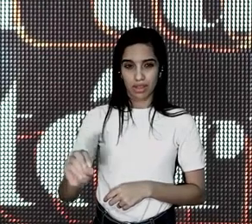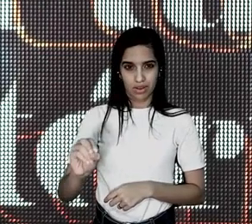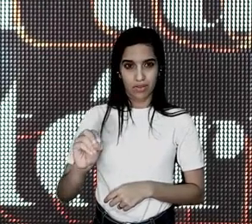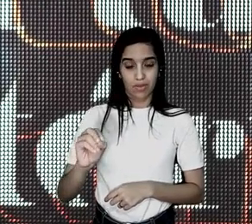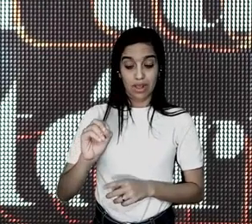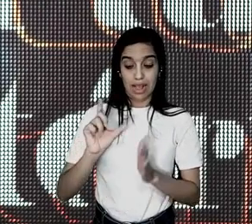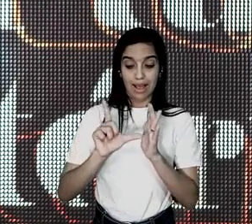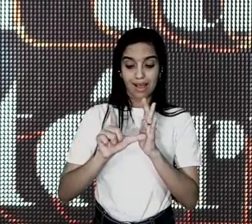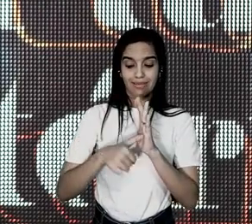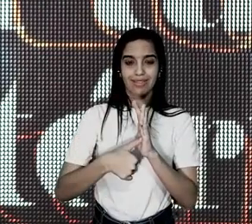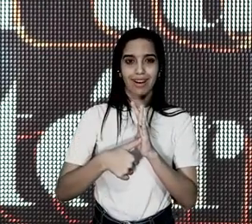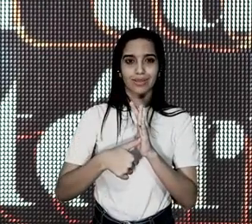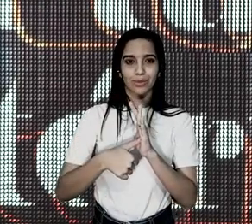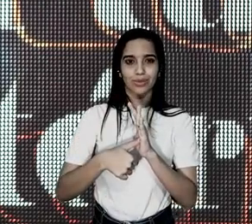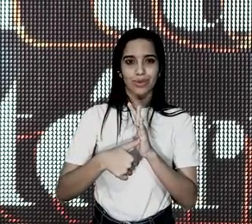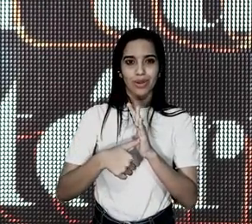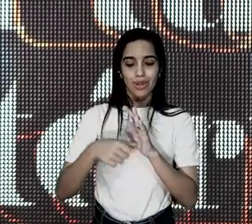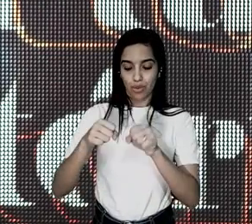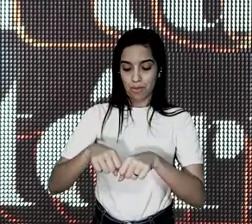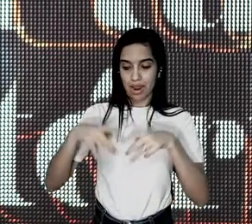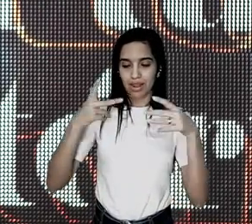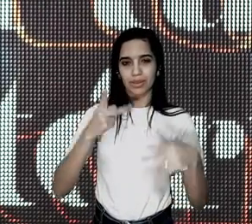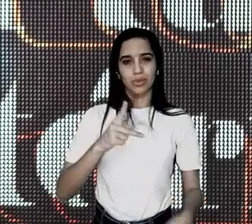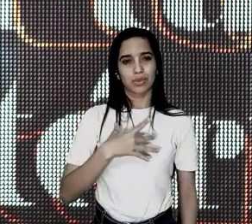um atraso no milagre da sua filha,